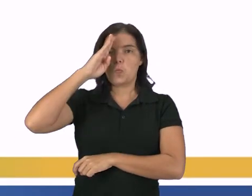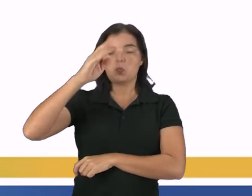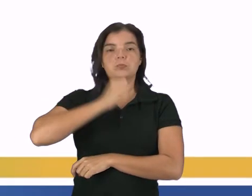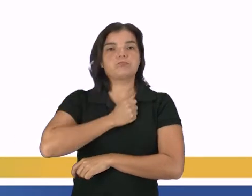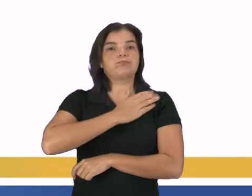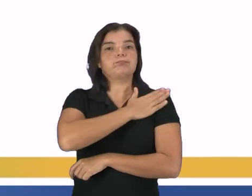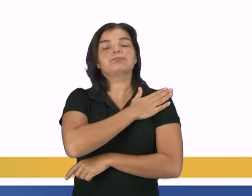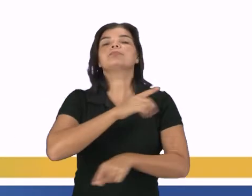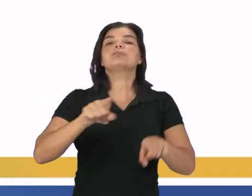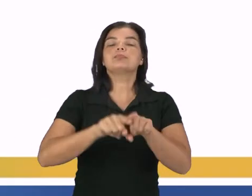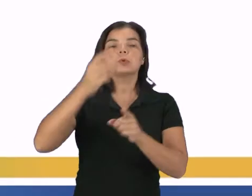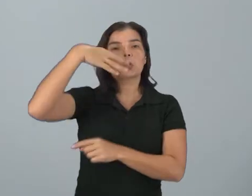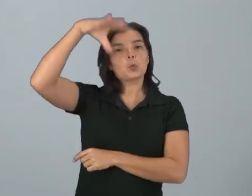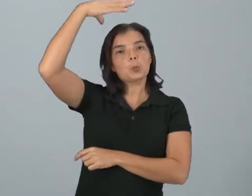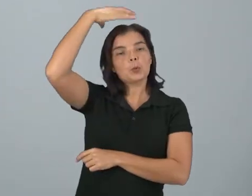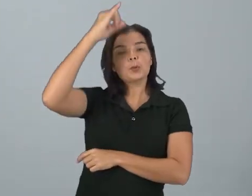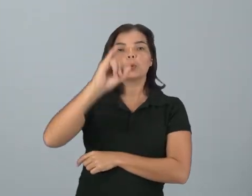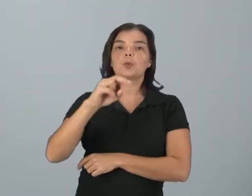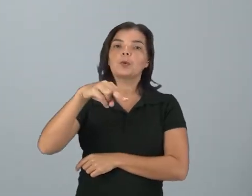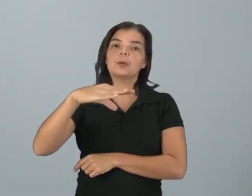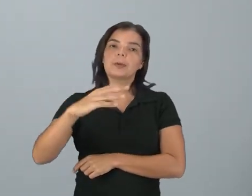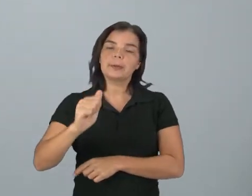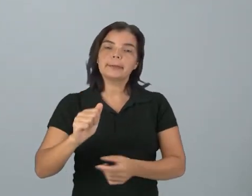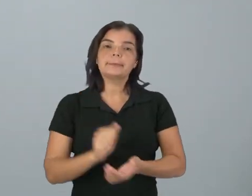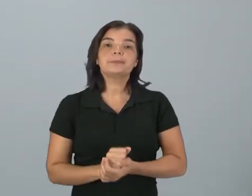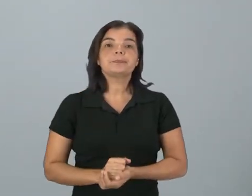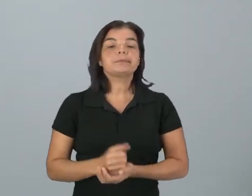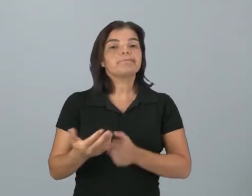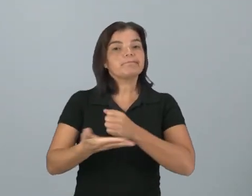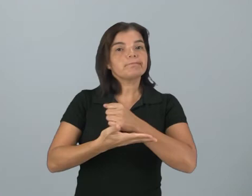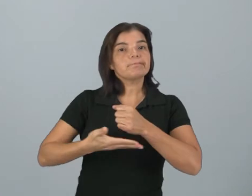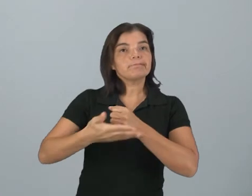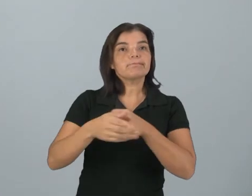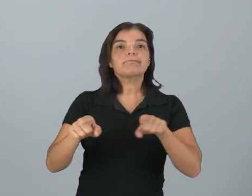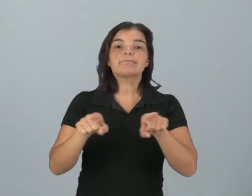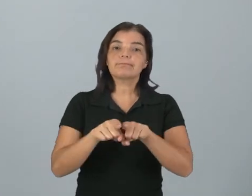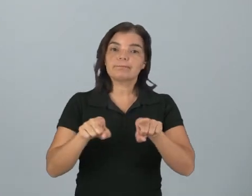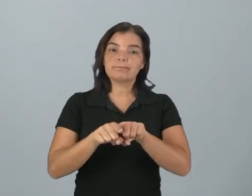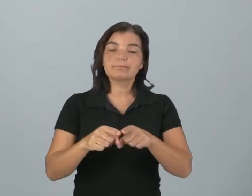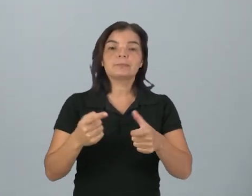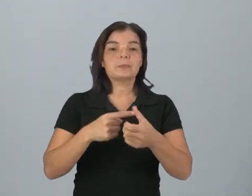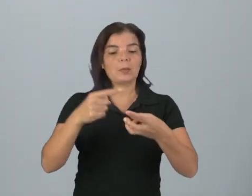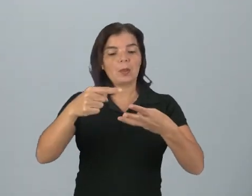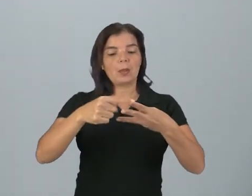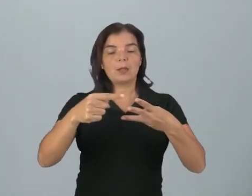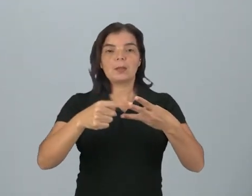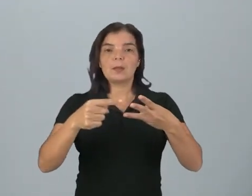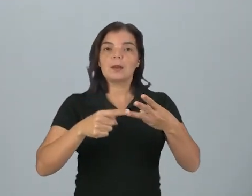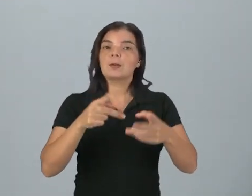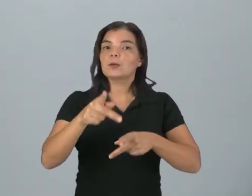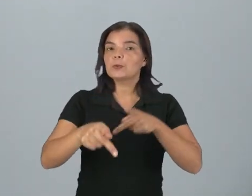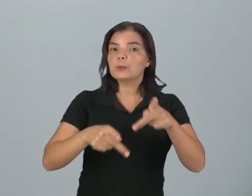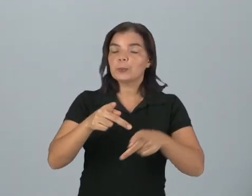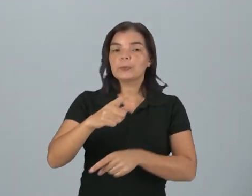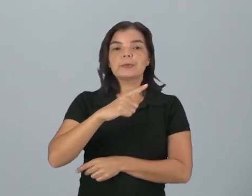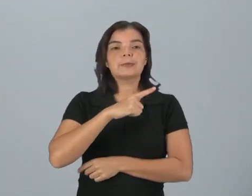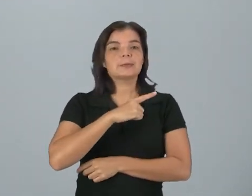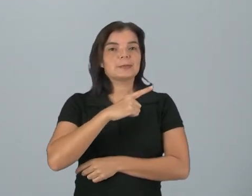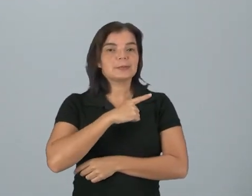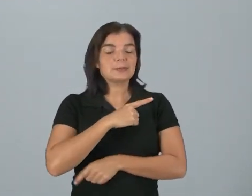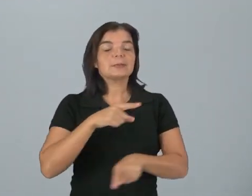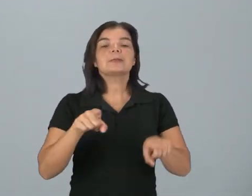para o Império Inca, certo? Então, basicamente, essas foram as 3 civilizações que a gente